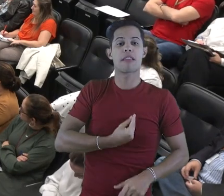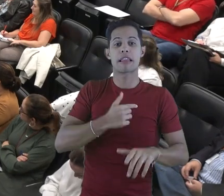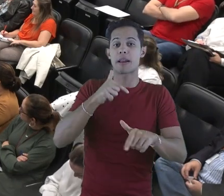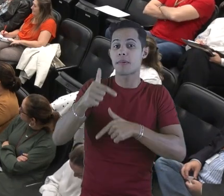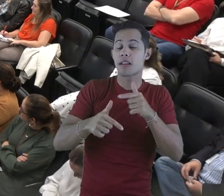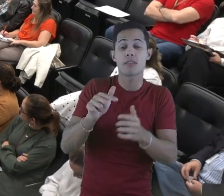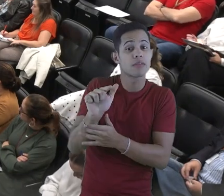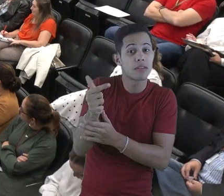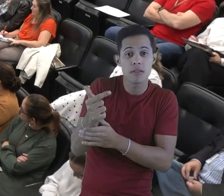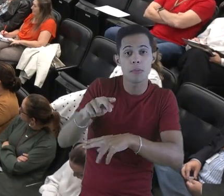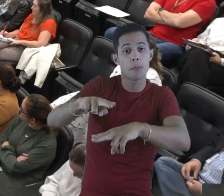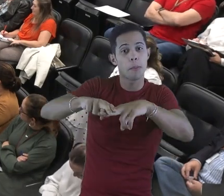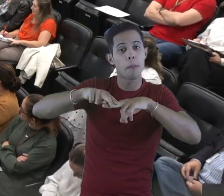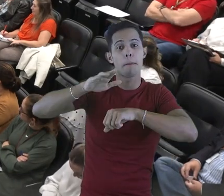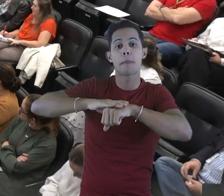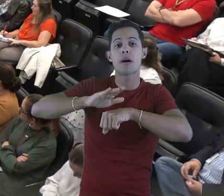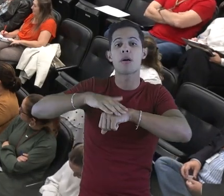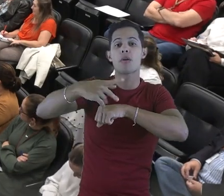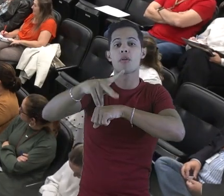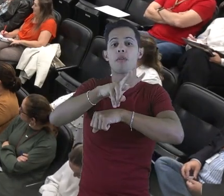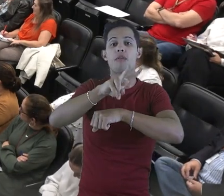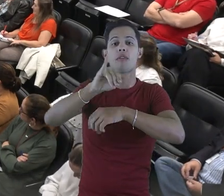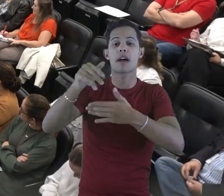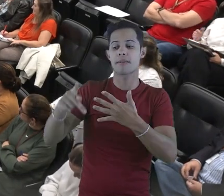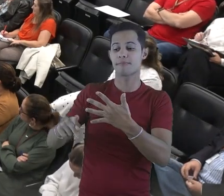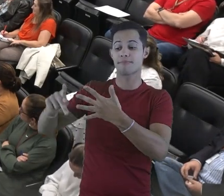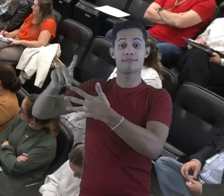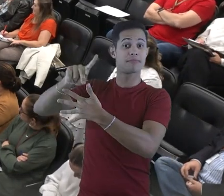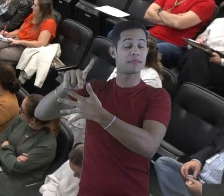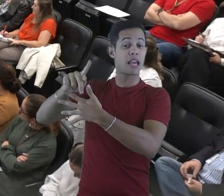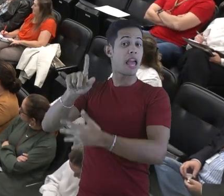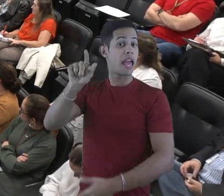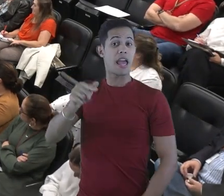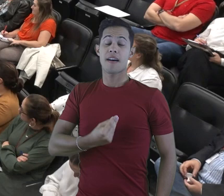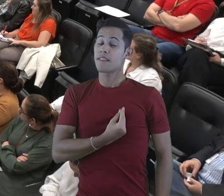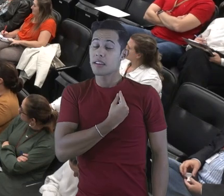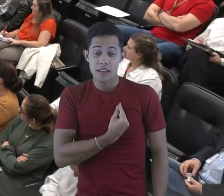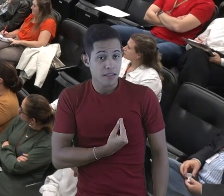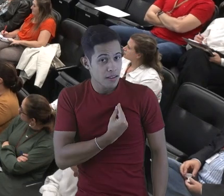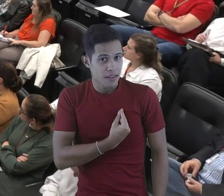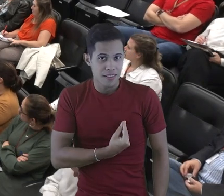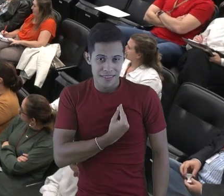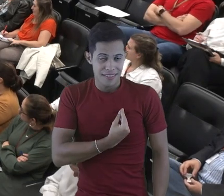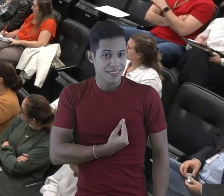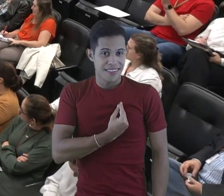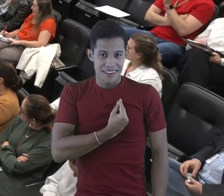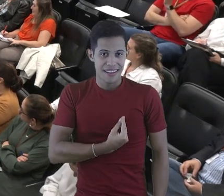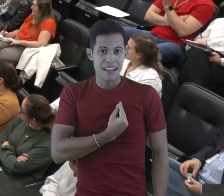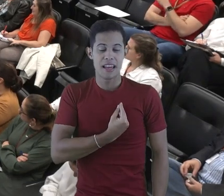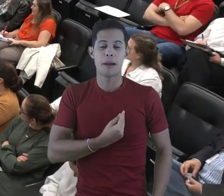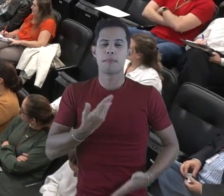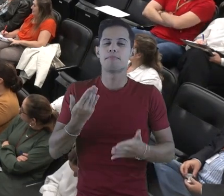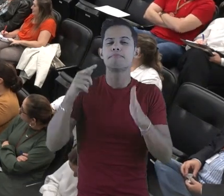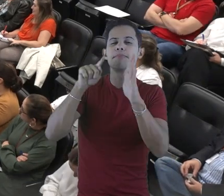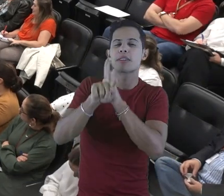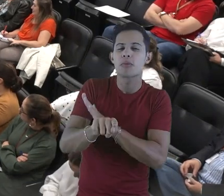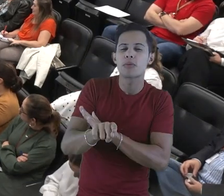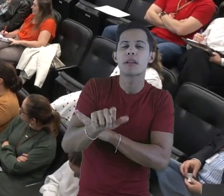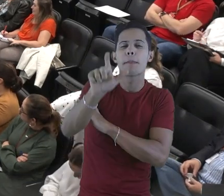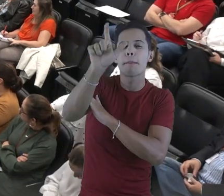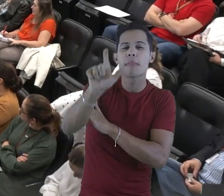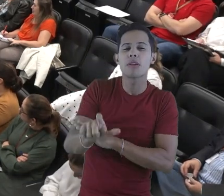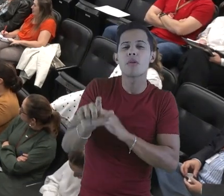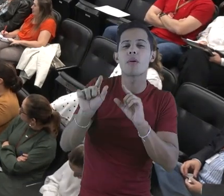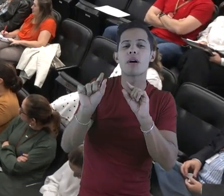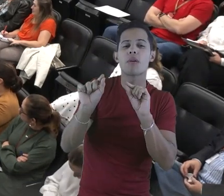nossa vida quem é aqui quer ter uma Porsche quem quer morar numa casa com